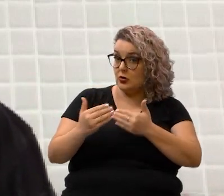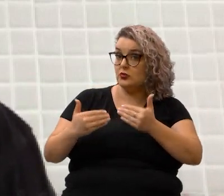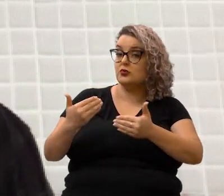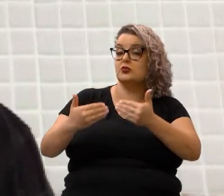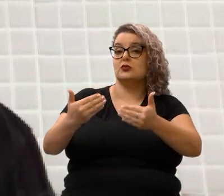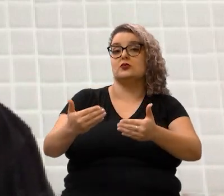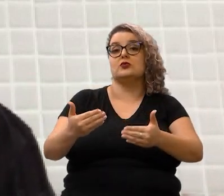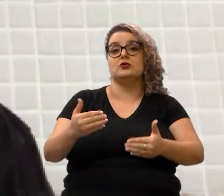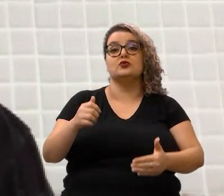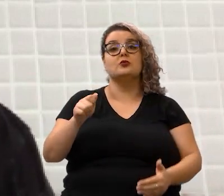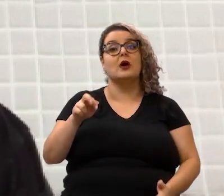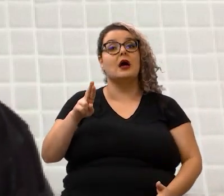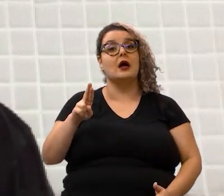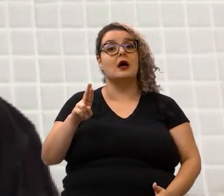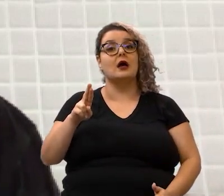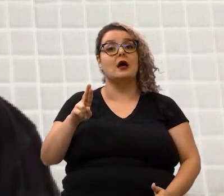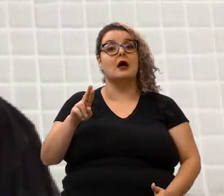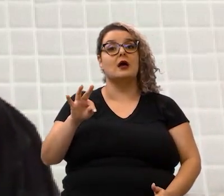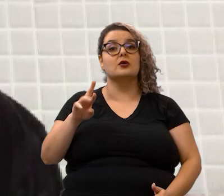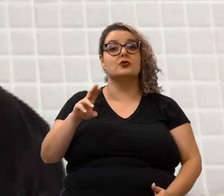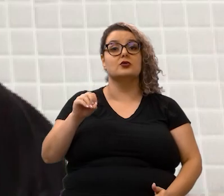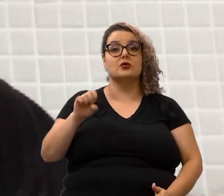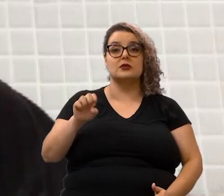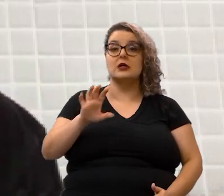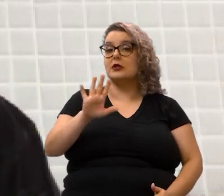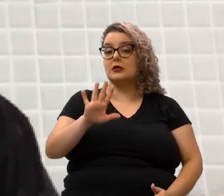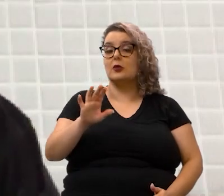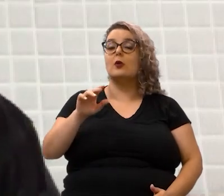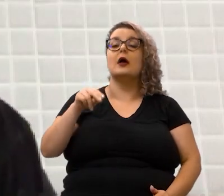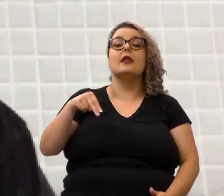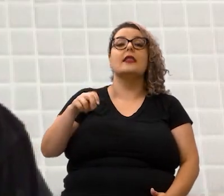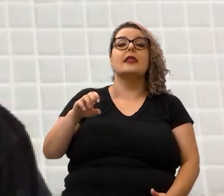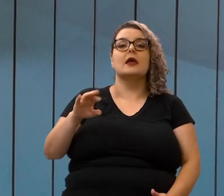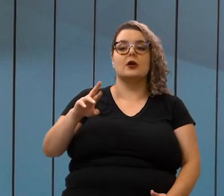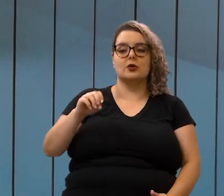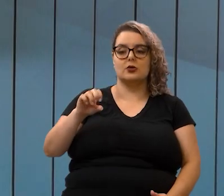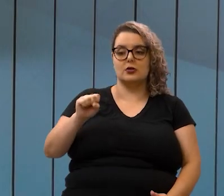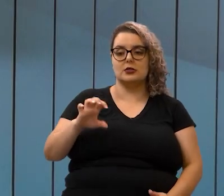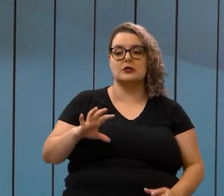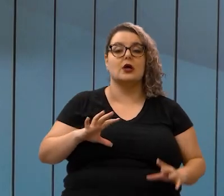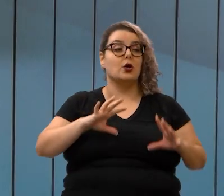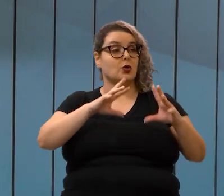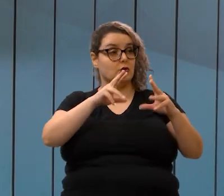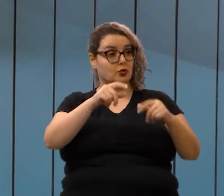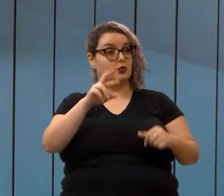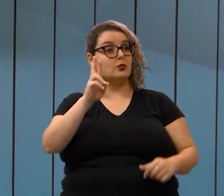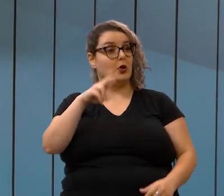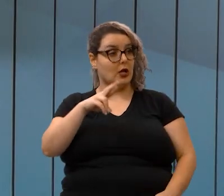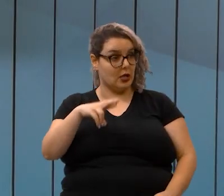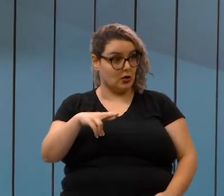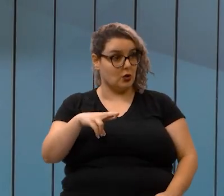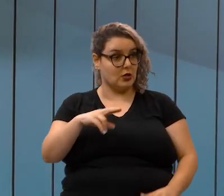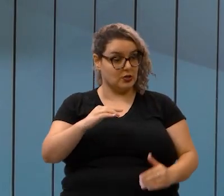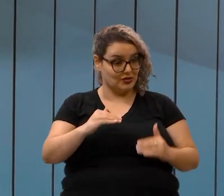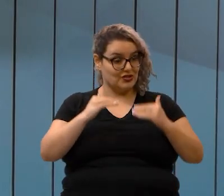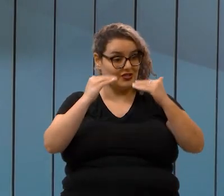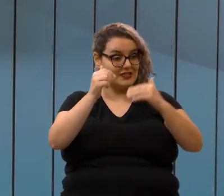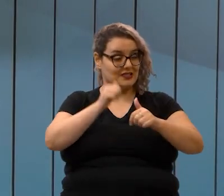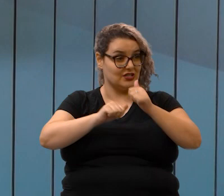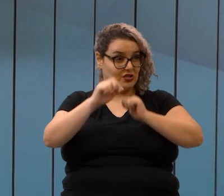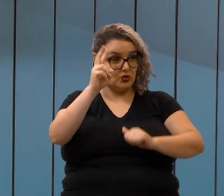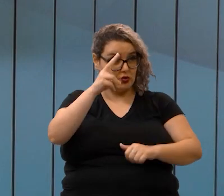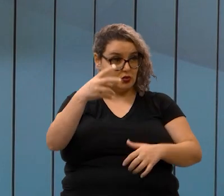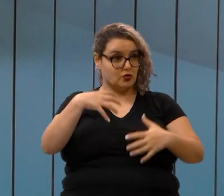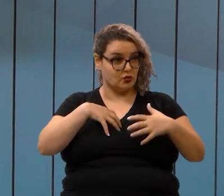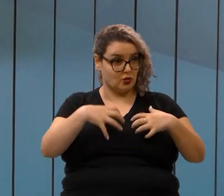do processo de uma artrose. De uma artrose não, de uma necrose. Tudo isso, né, doutor, por conta desse excesso de